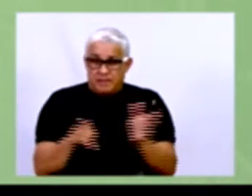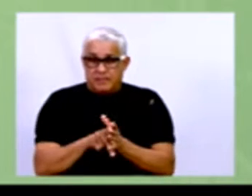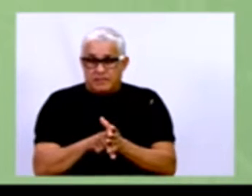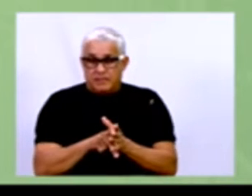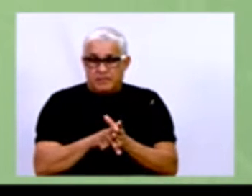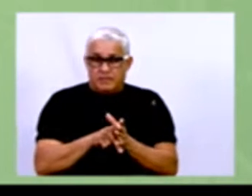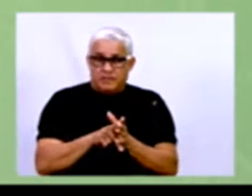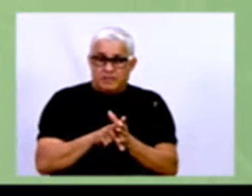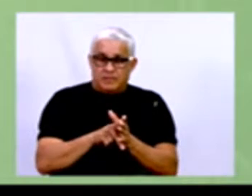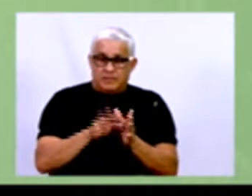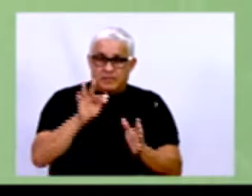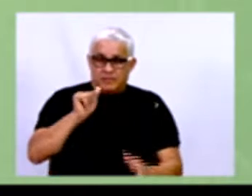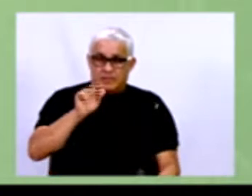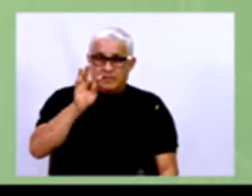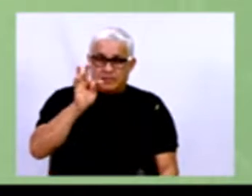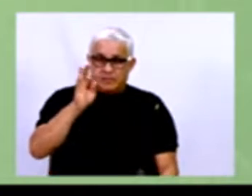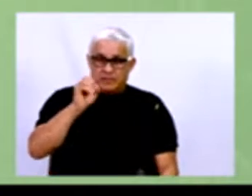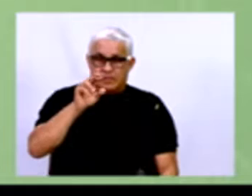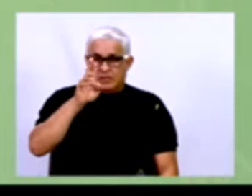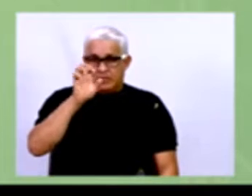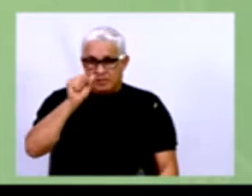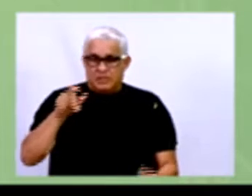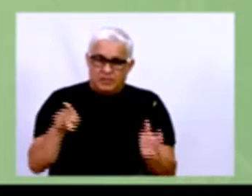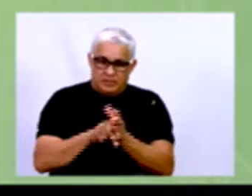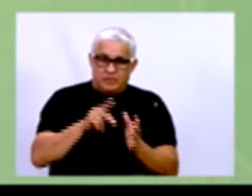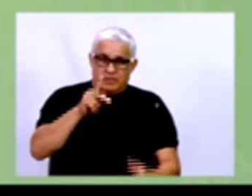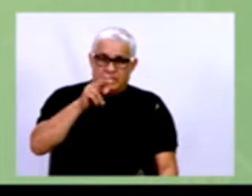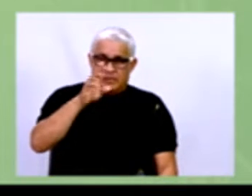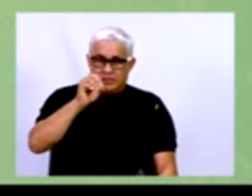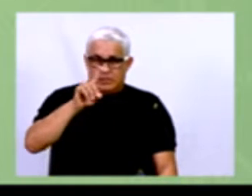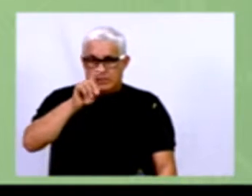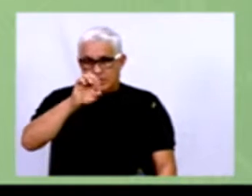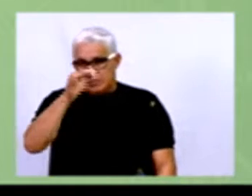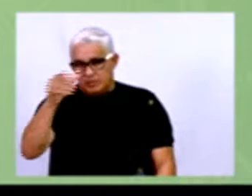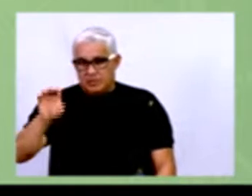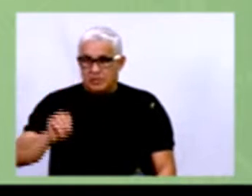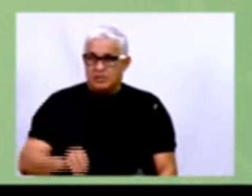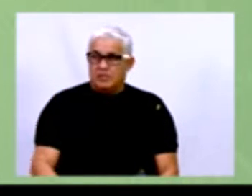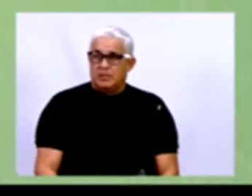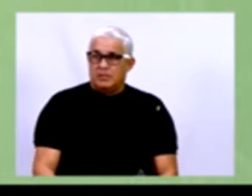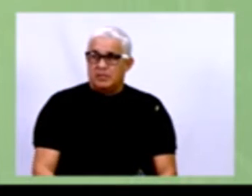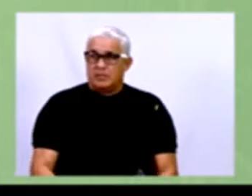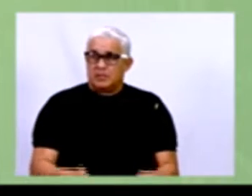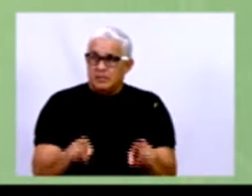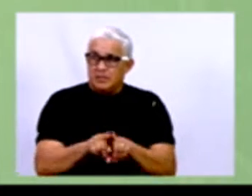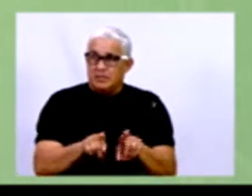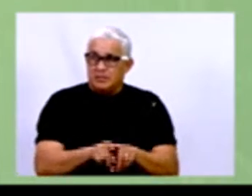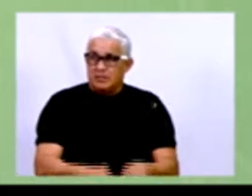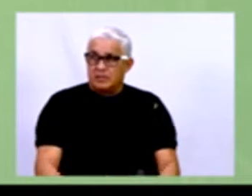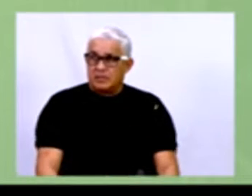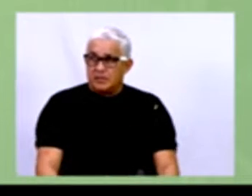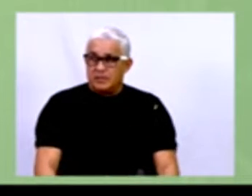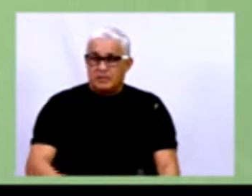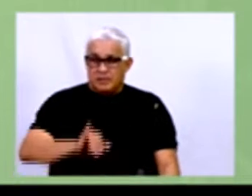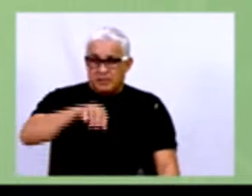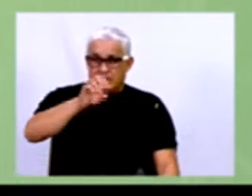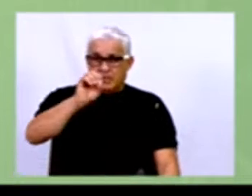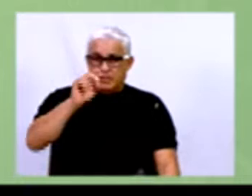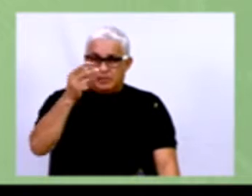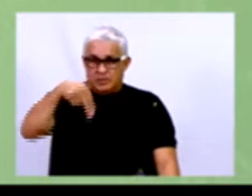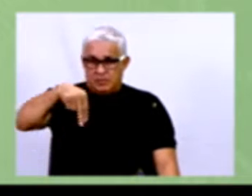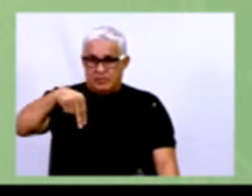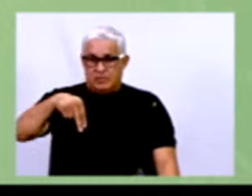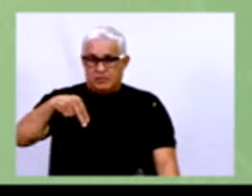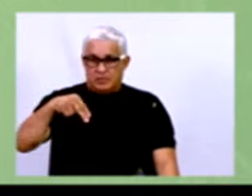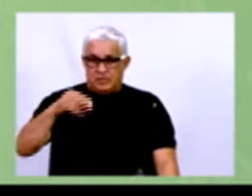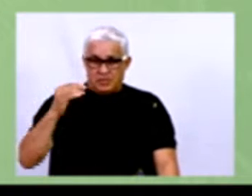produção. Veja que o Keynes, já num processo mais